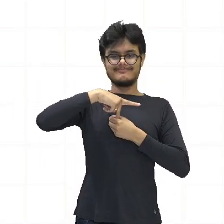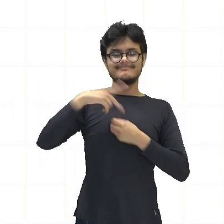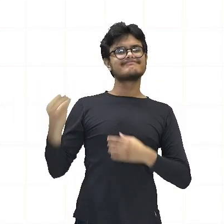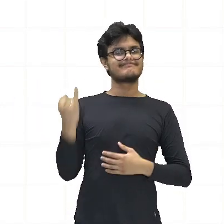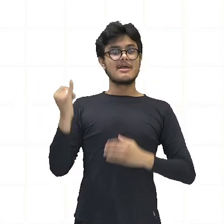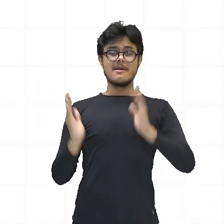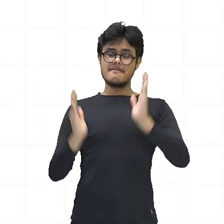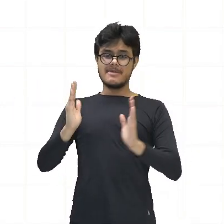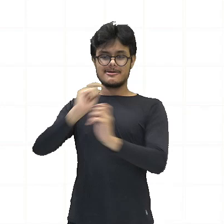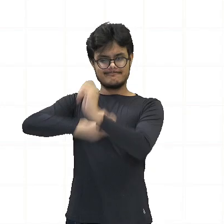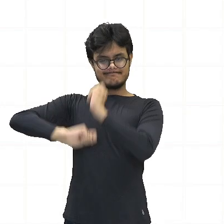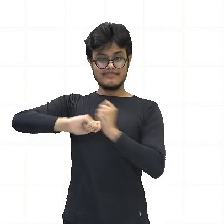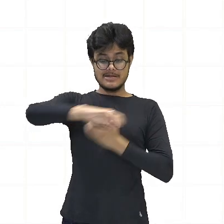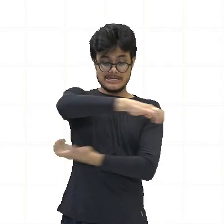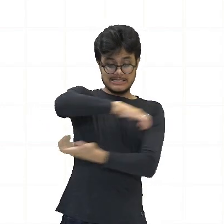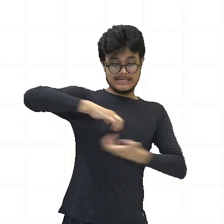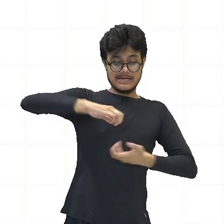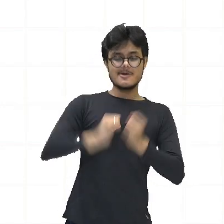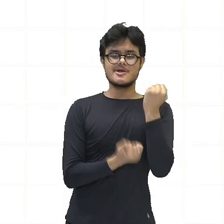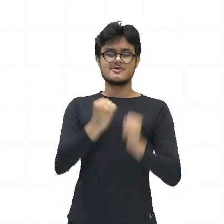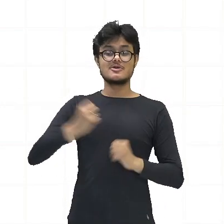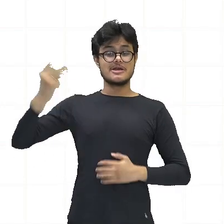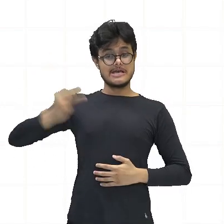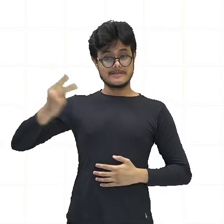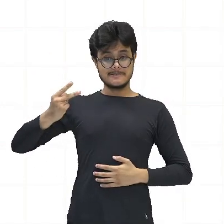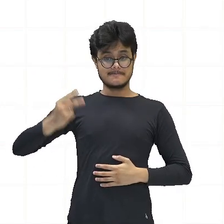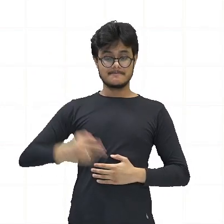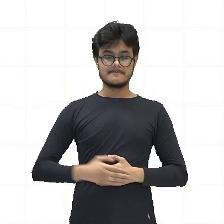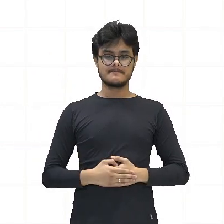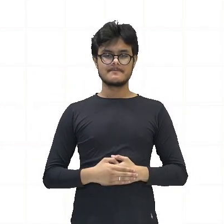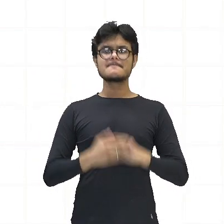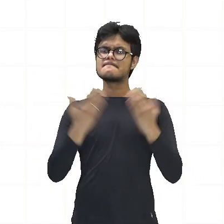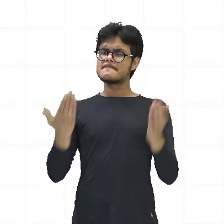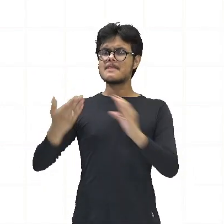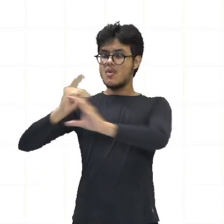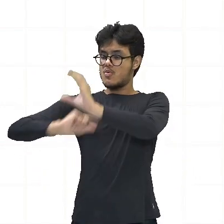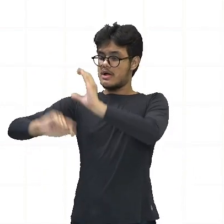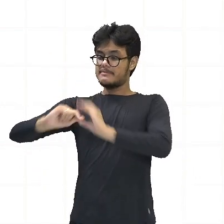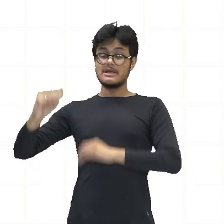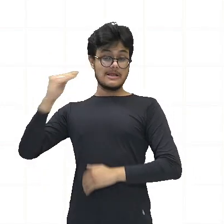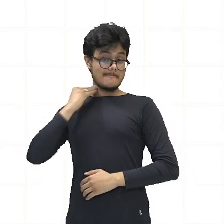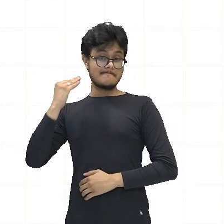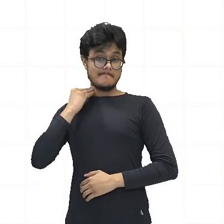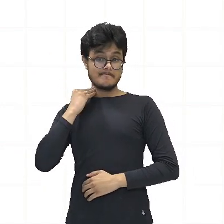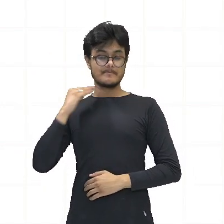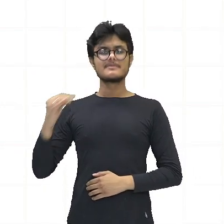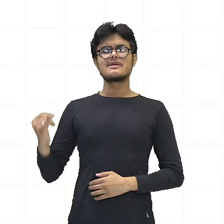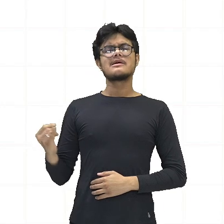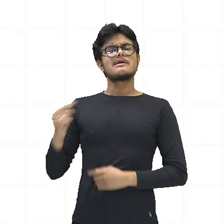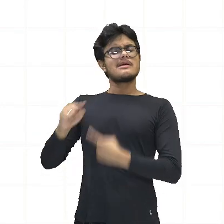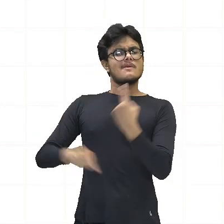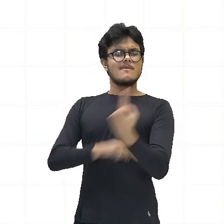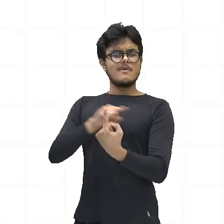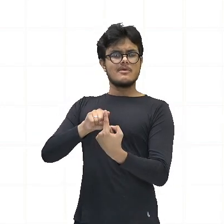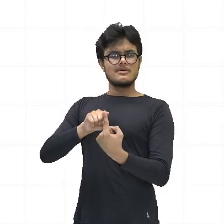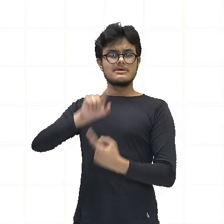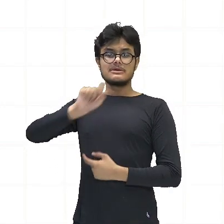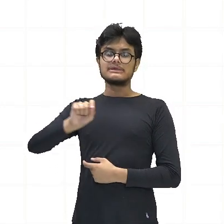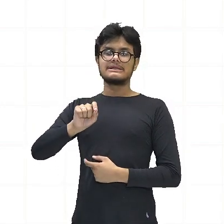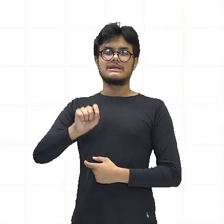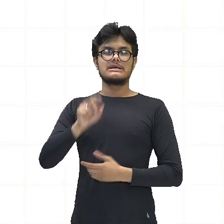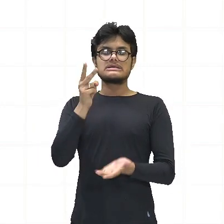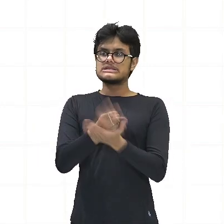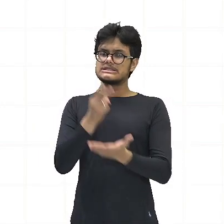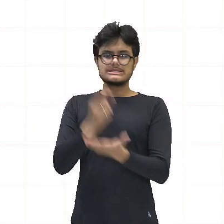segunda revolução industrial. Então, o capitalismo financeiro aí, ele tem como objetivo a obtenção